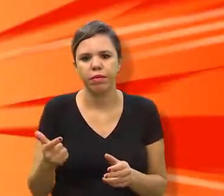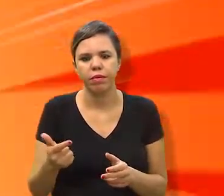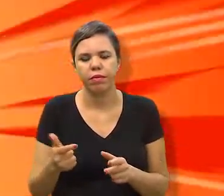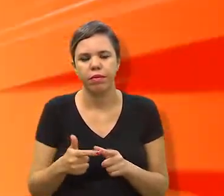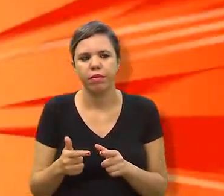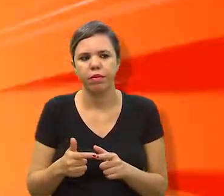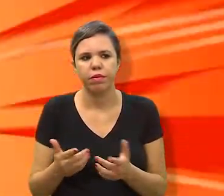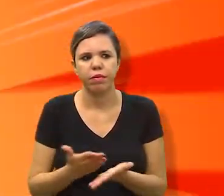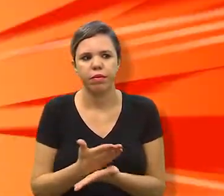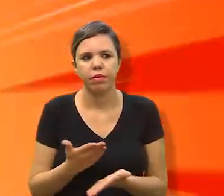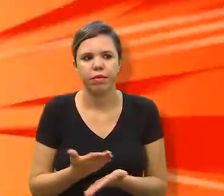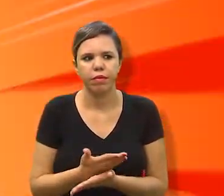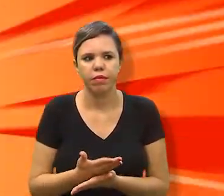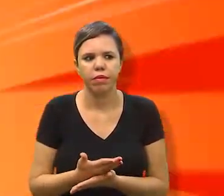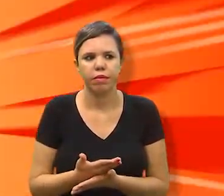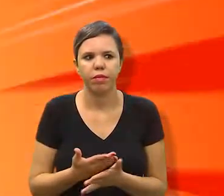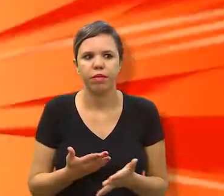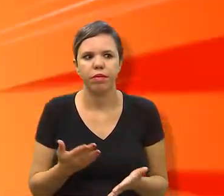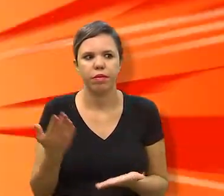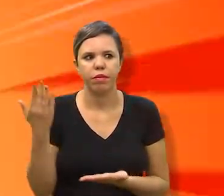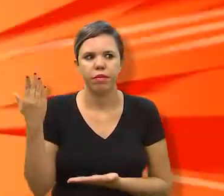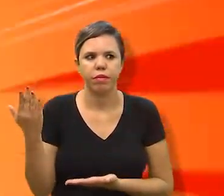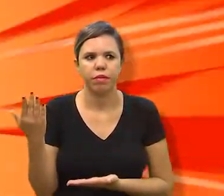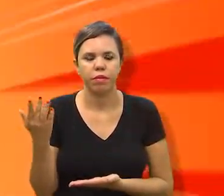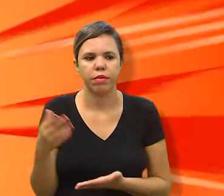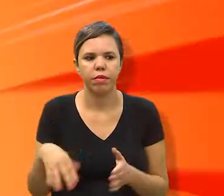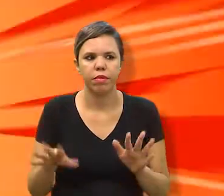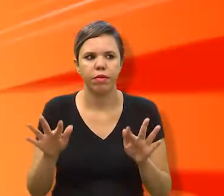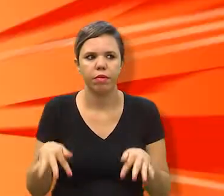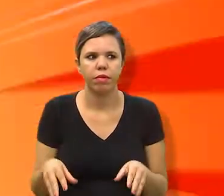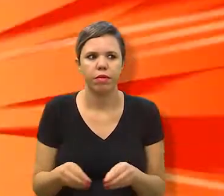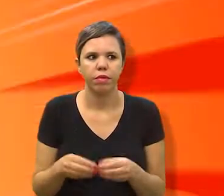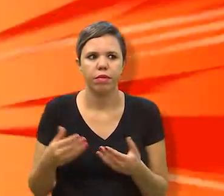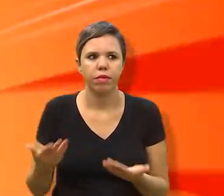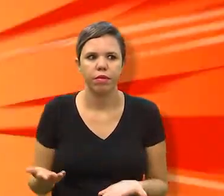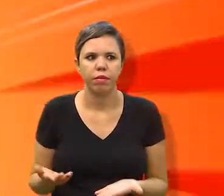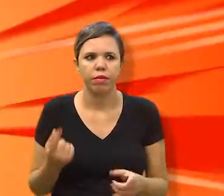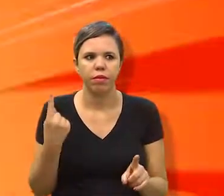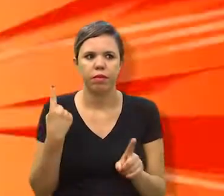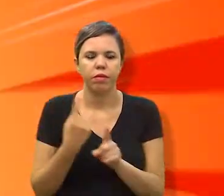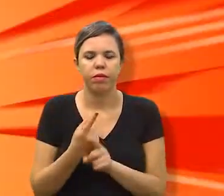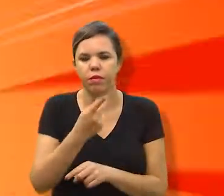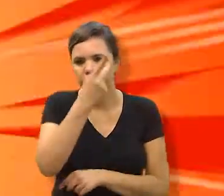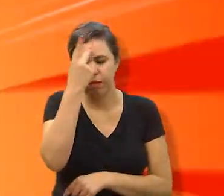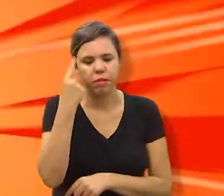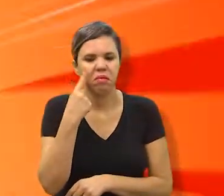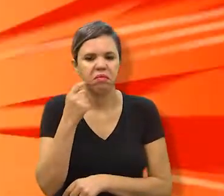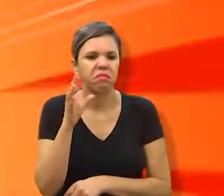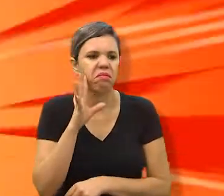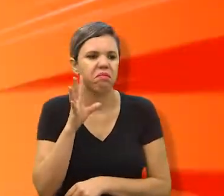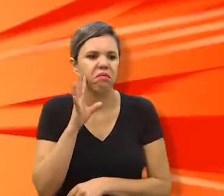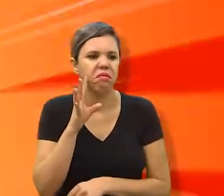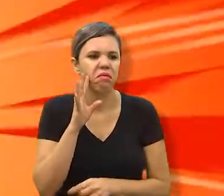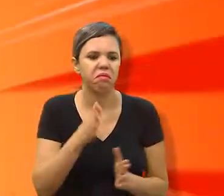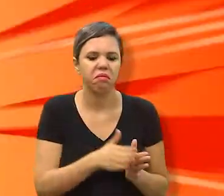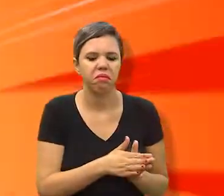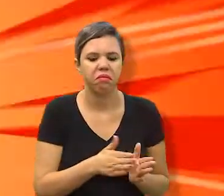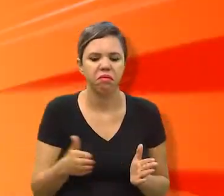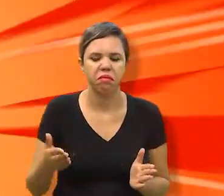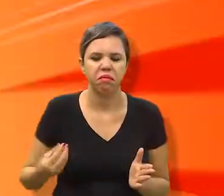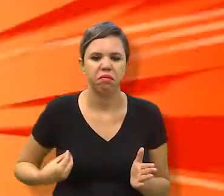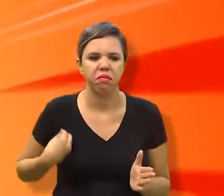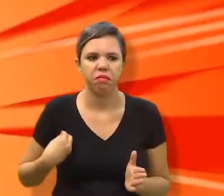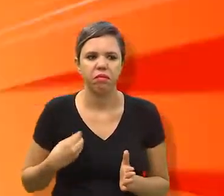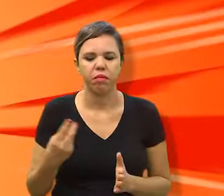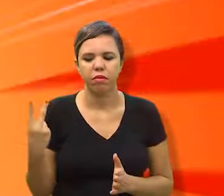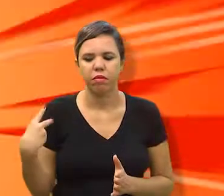do monstruário, né? Então, a história dela chega ao seu final e ela encontra pessoas tão interessantes na jornada dela. E eu e